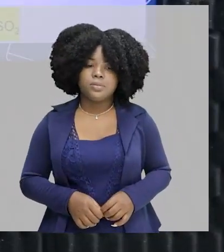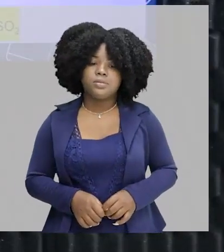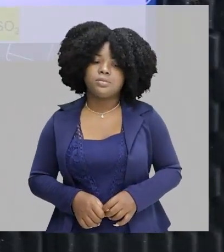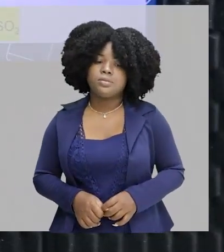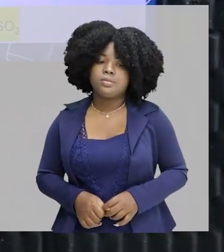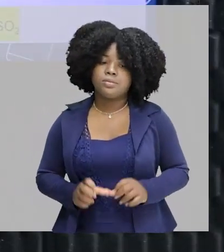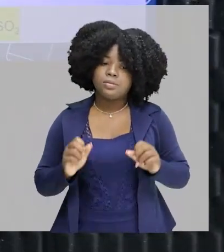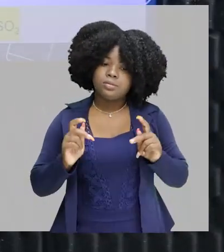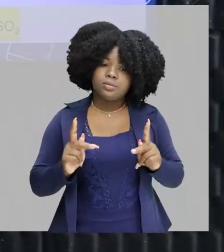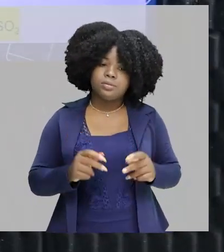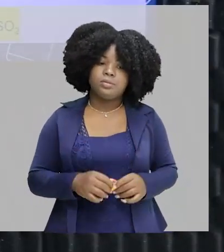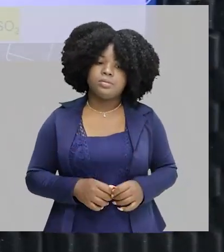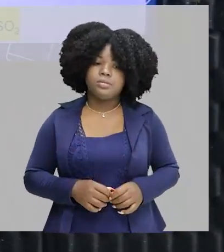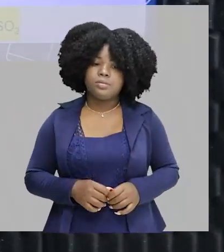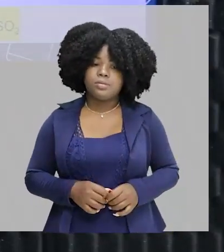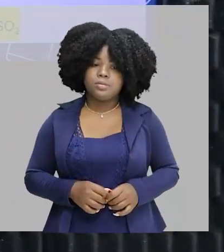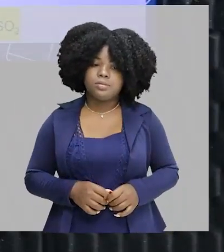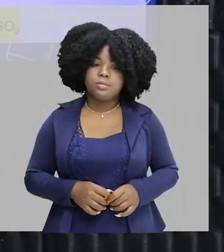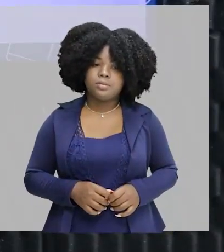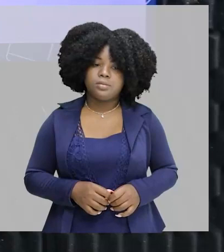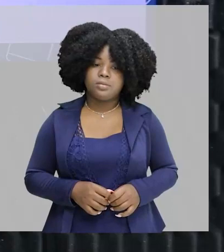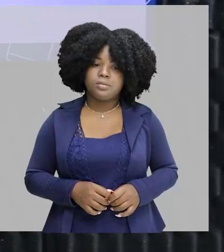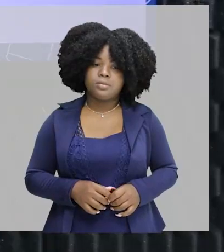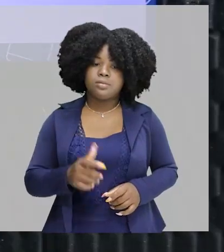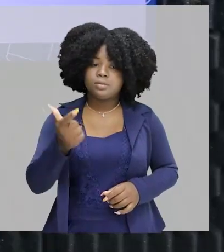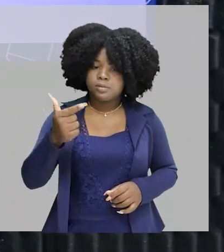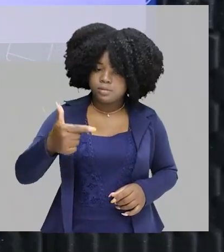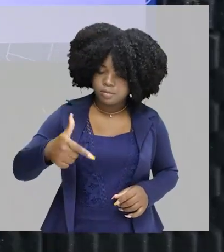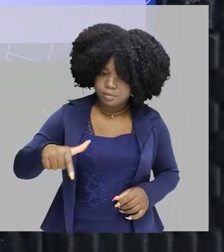sulfuroso. Tudo bem? Ok? Vamos